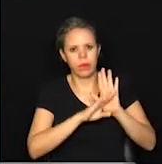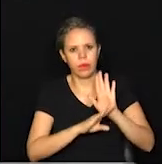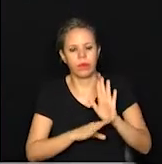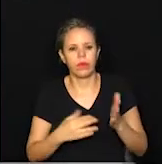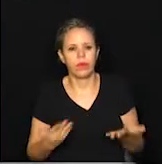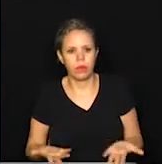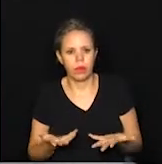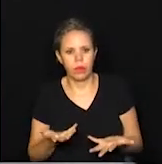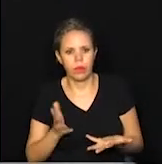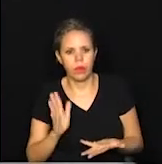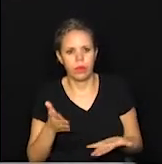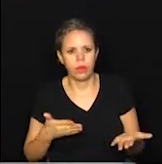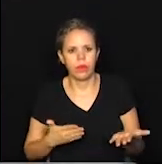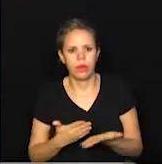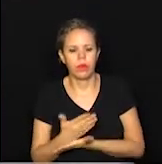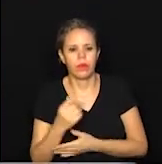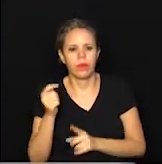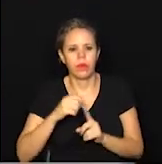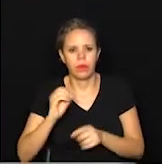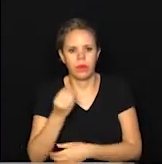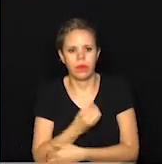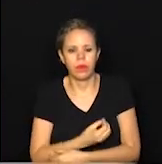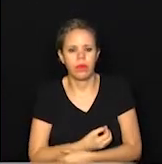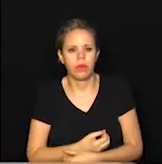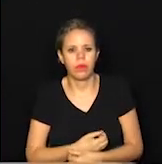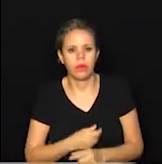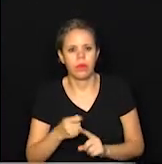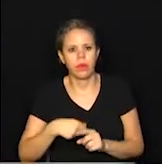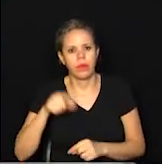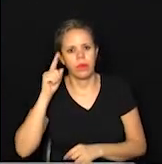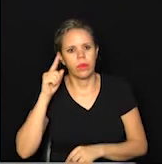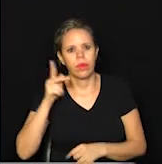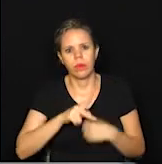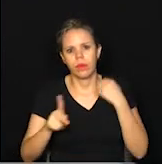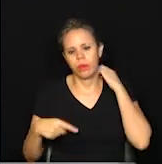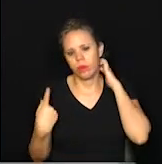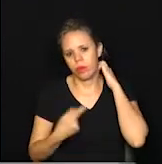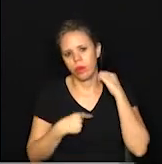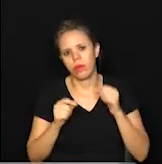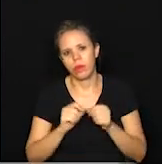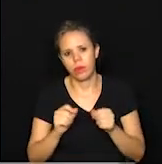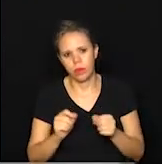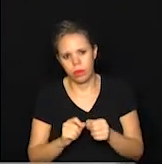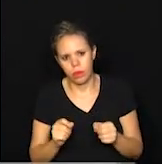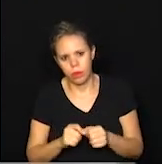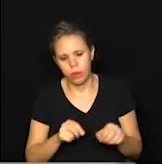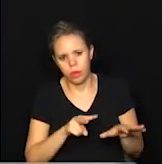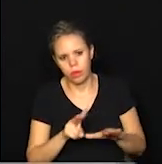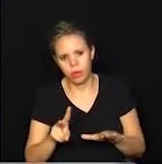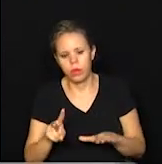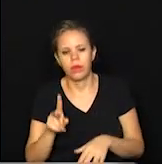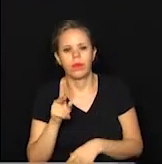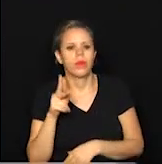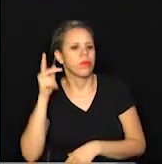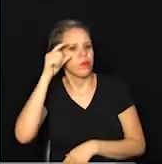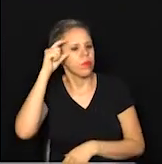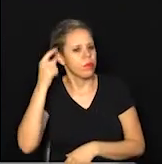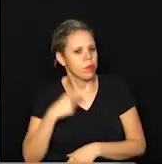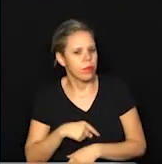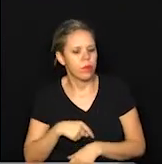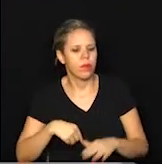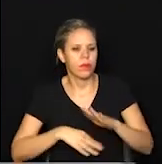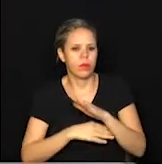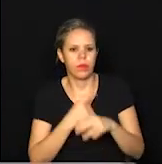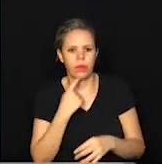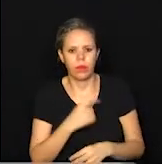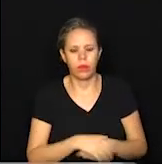eu queria já aprovar para que no mês de outubro, que é o mês do Dia do Professor, a gente fizesse a Semana Paulo Freire da Câmara Municipal de